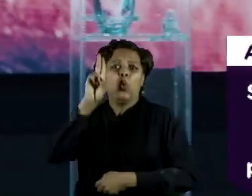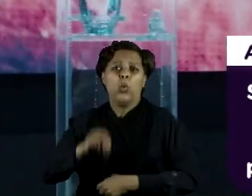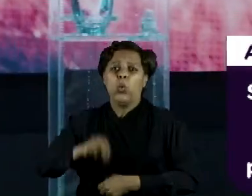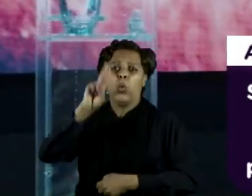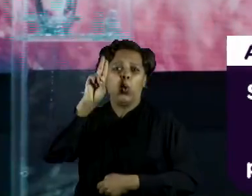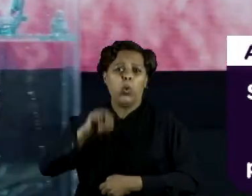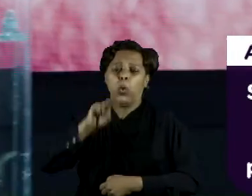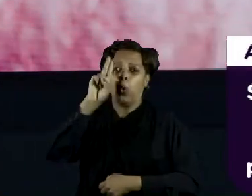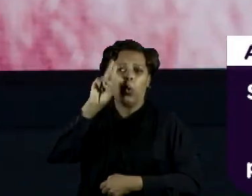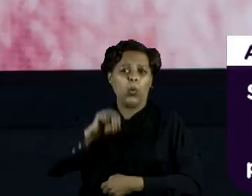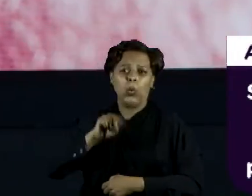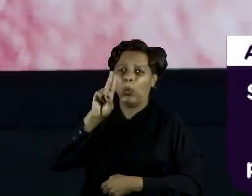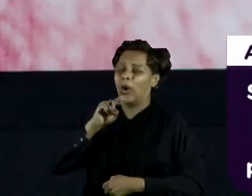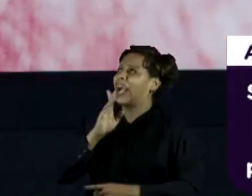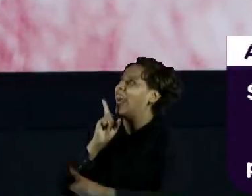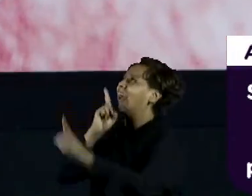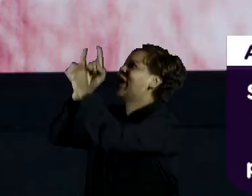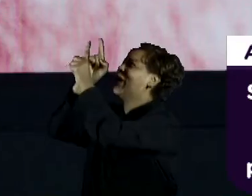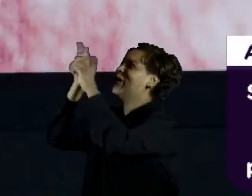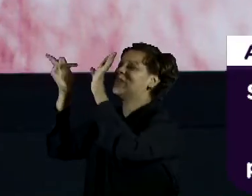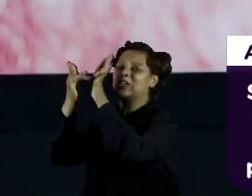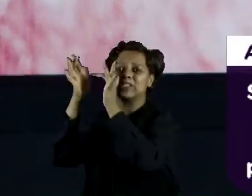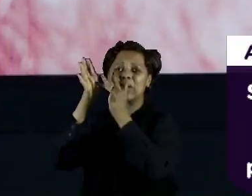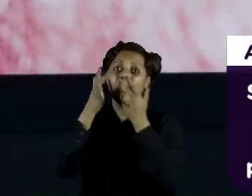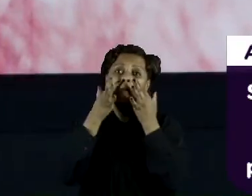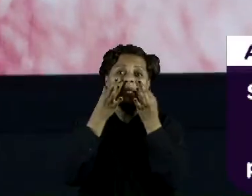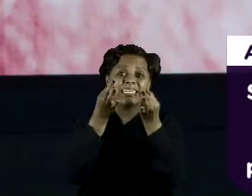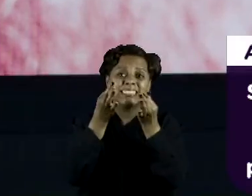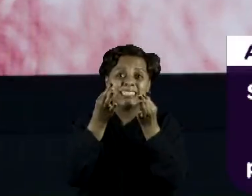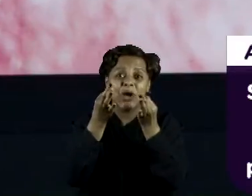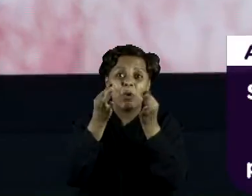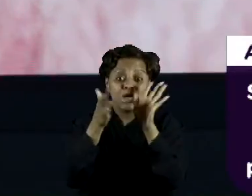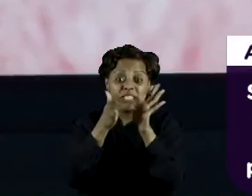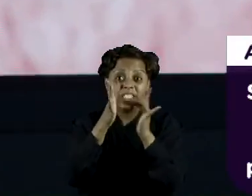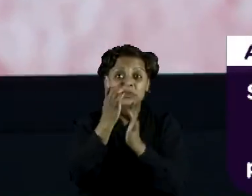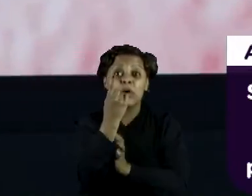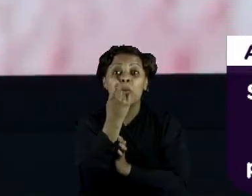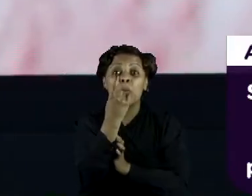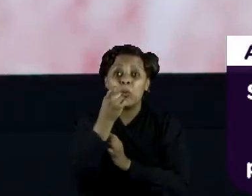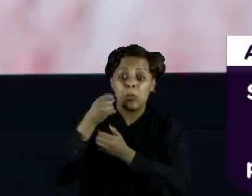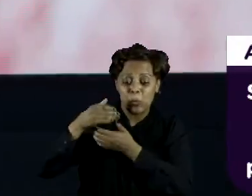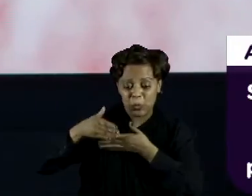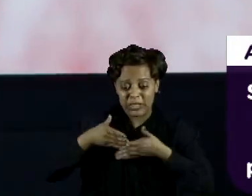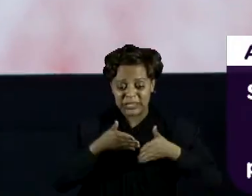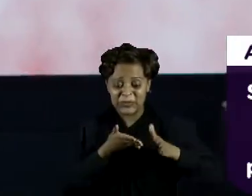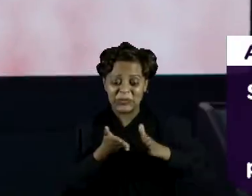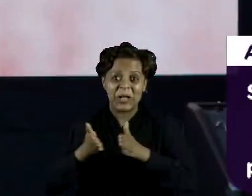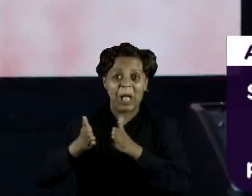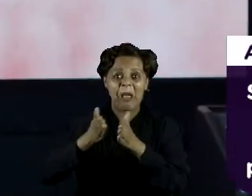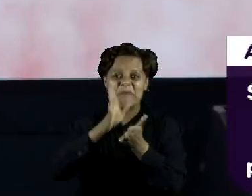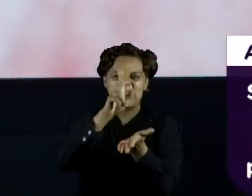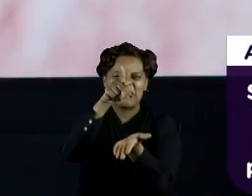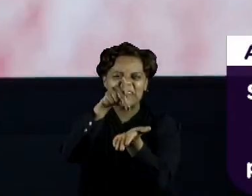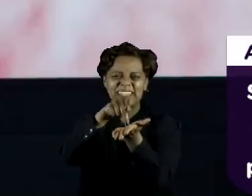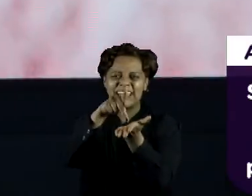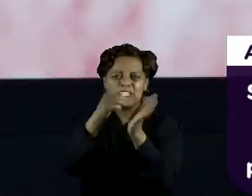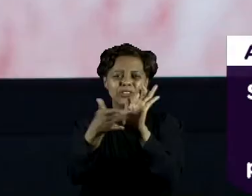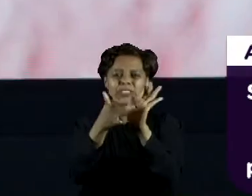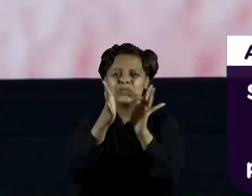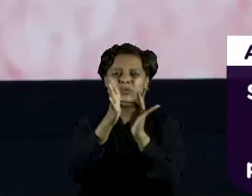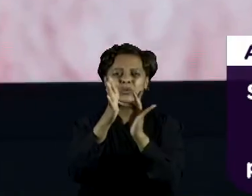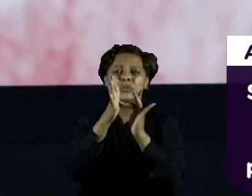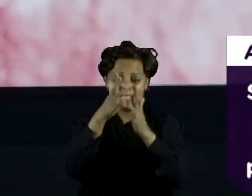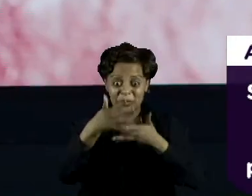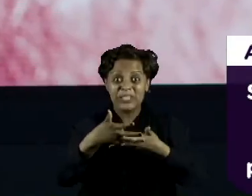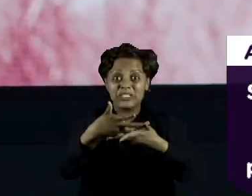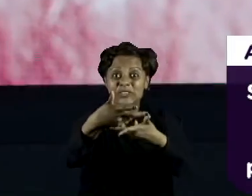Jesus. Ele é a porta, Ele é o caminho, Ele é a verdade, Ele é aquele que te chama e aquele